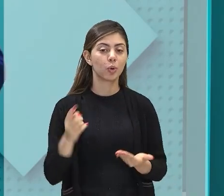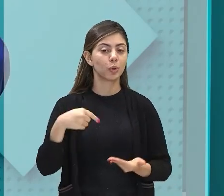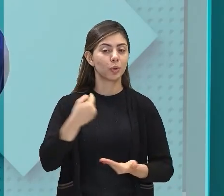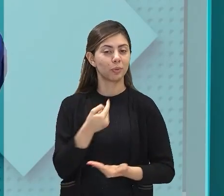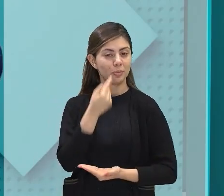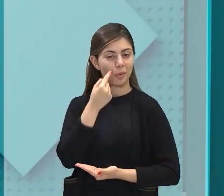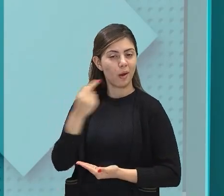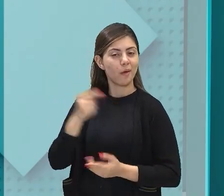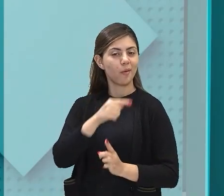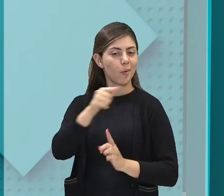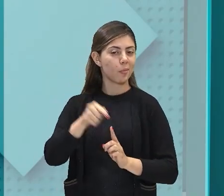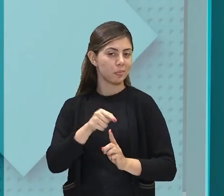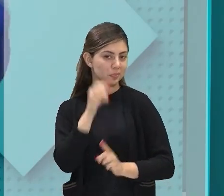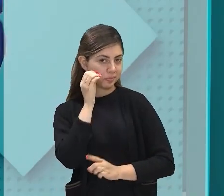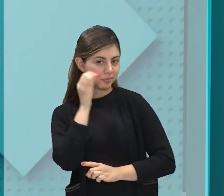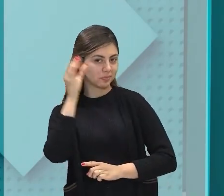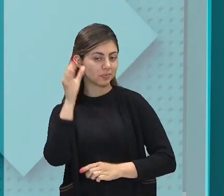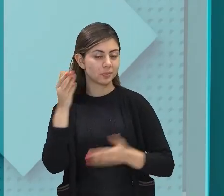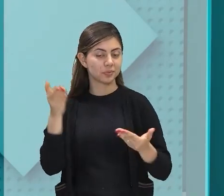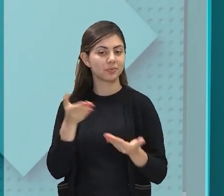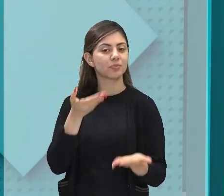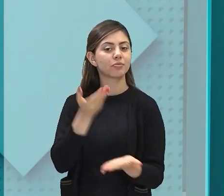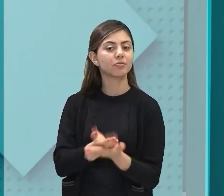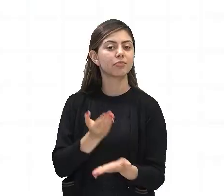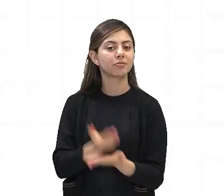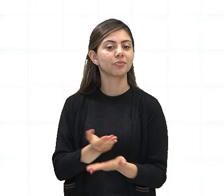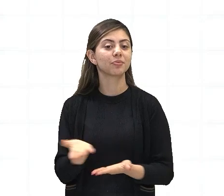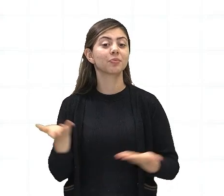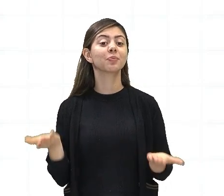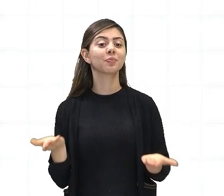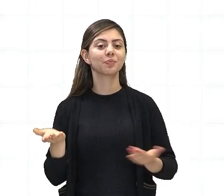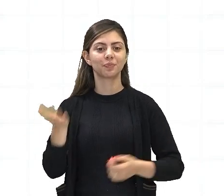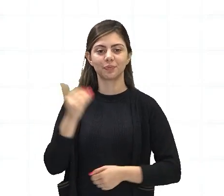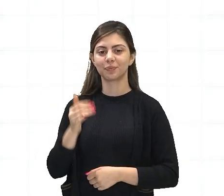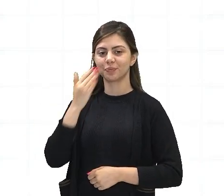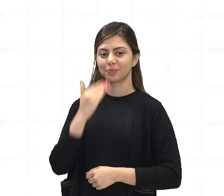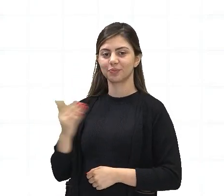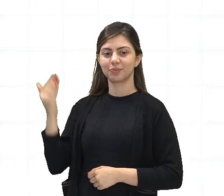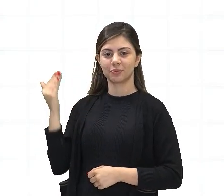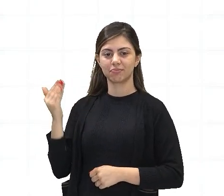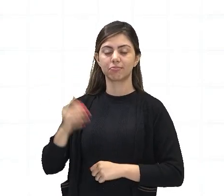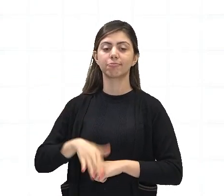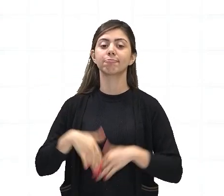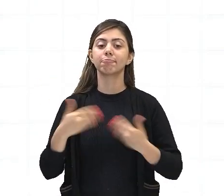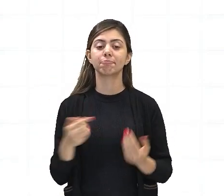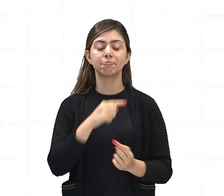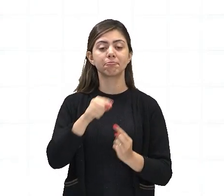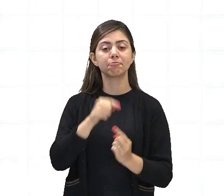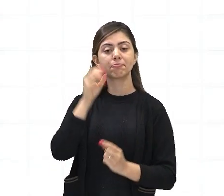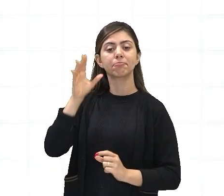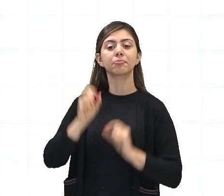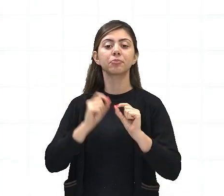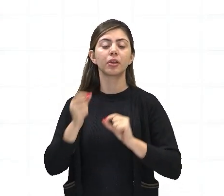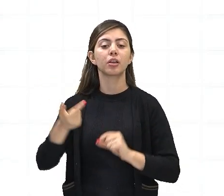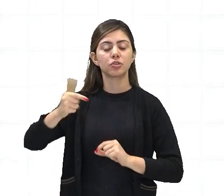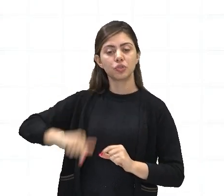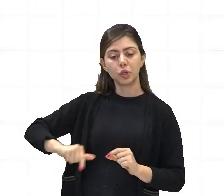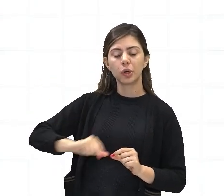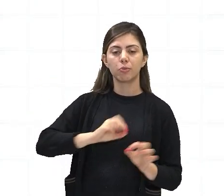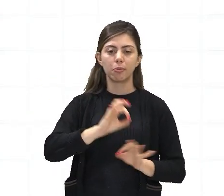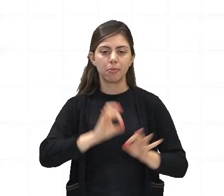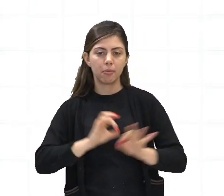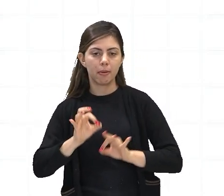conhecer o objeto de conhecimento da nossa experiência de aprendizagem. Objeto de conhecimento: reconstrução